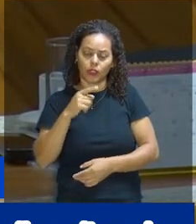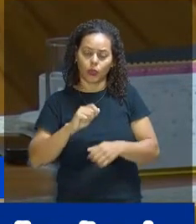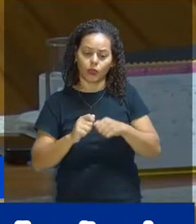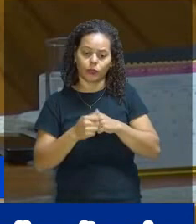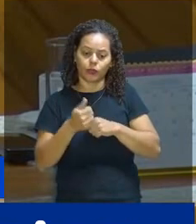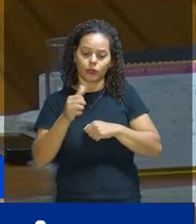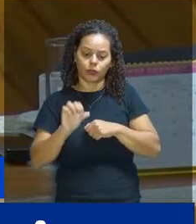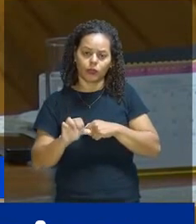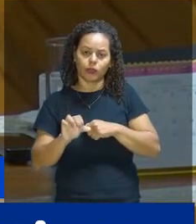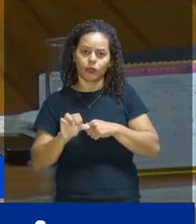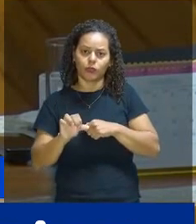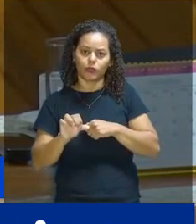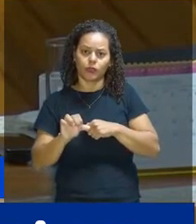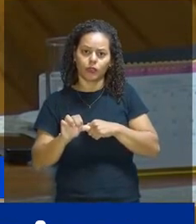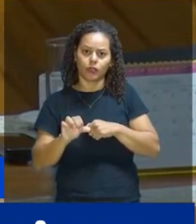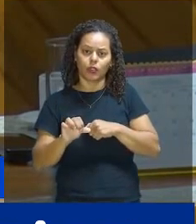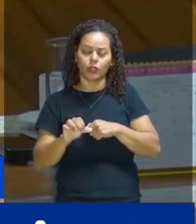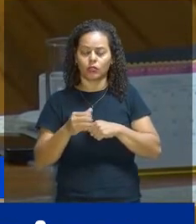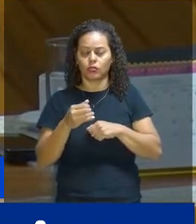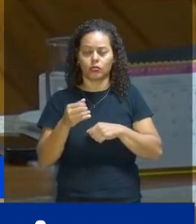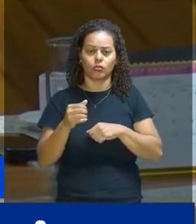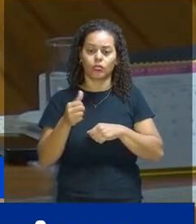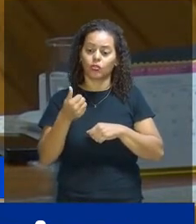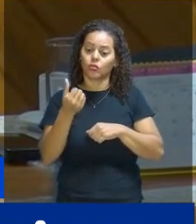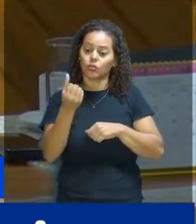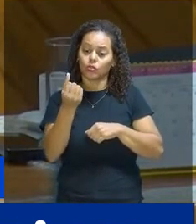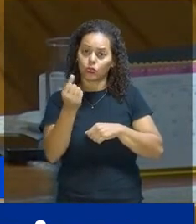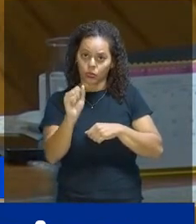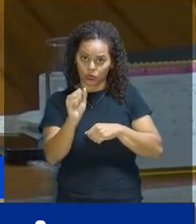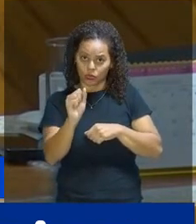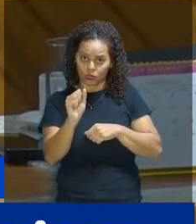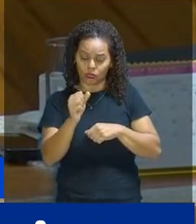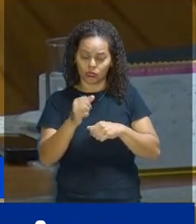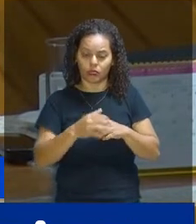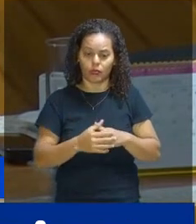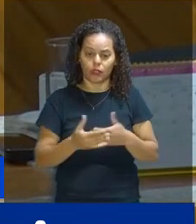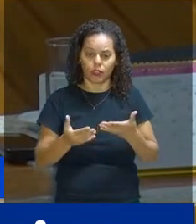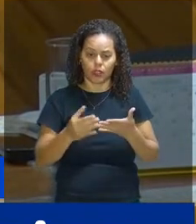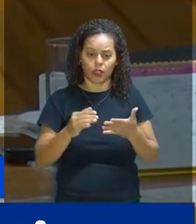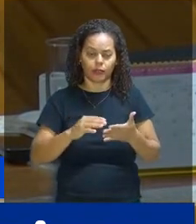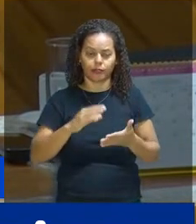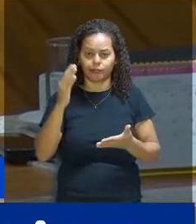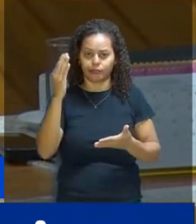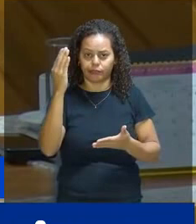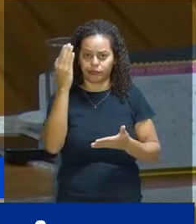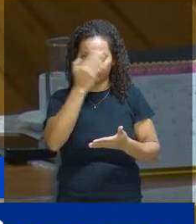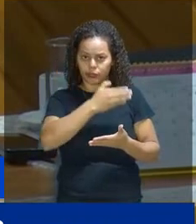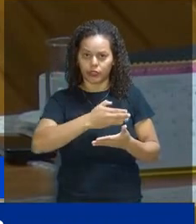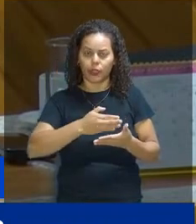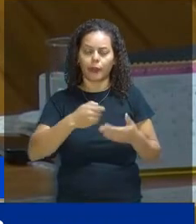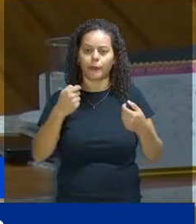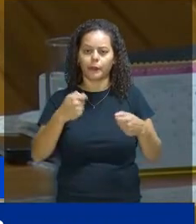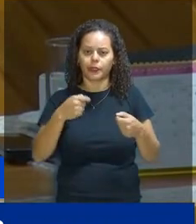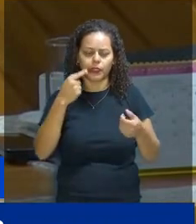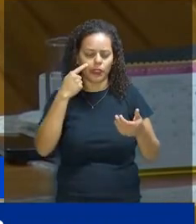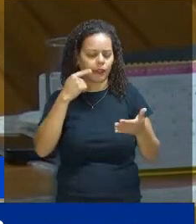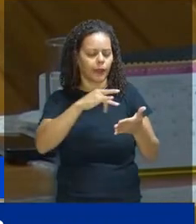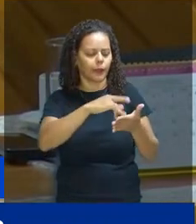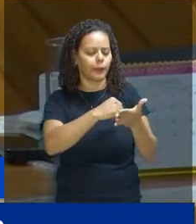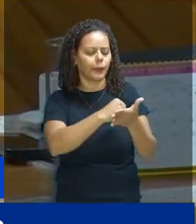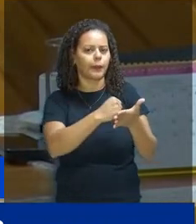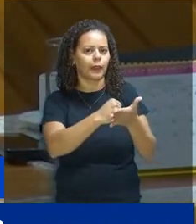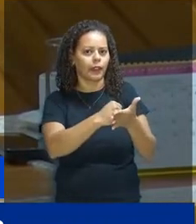19, o artigo 18, melhor dizendo, dessa resolução, ele diz assim: a comprovação dos gastos deve ser realizada por meio de documento